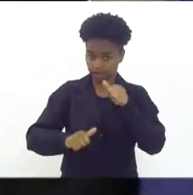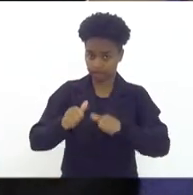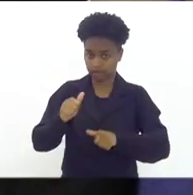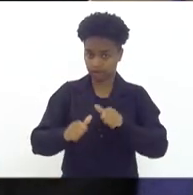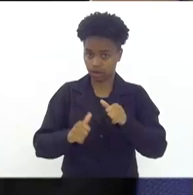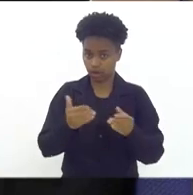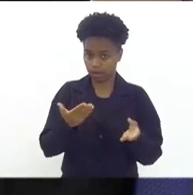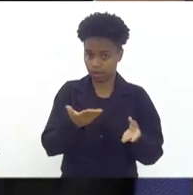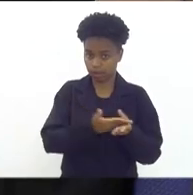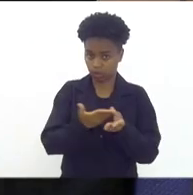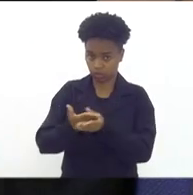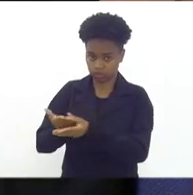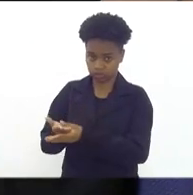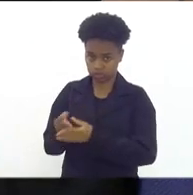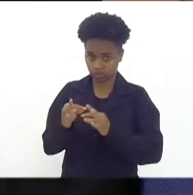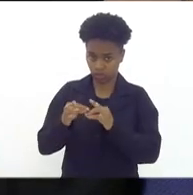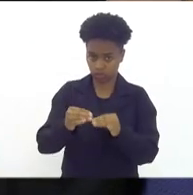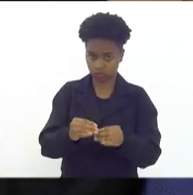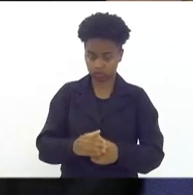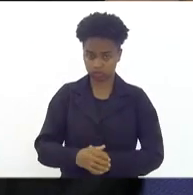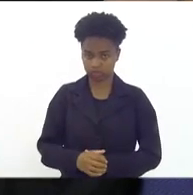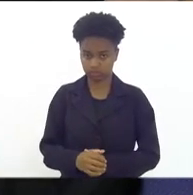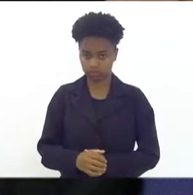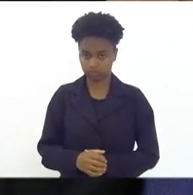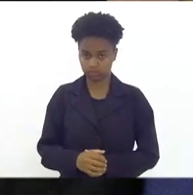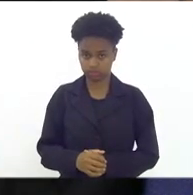desse processo de revisão de investimento